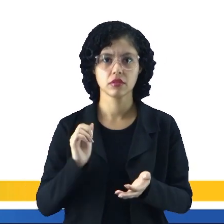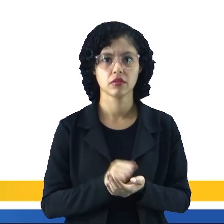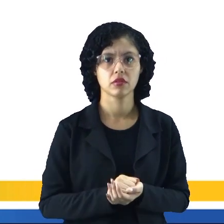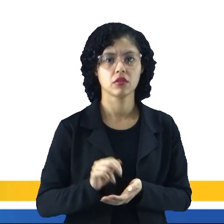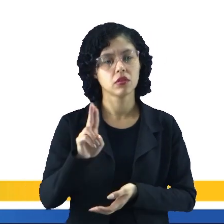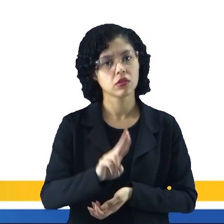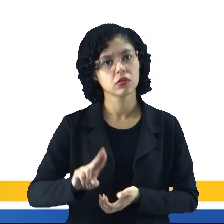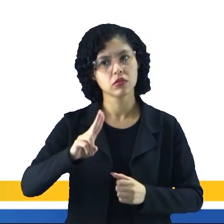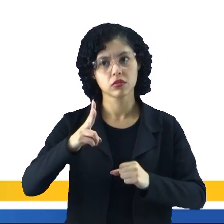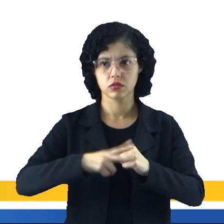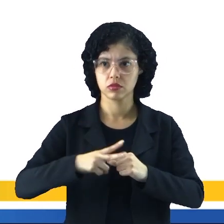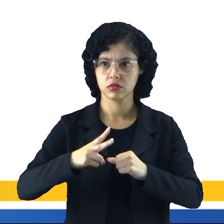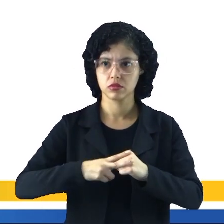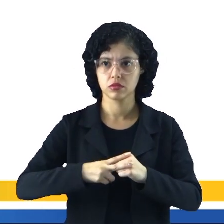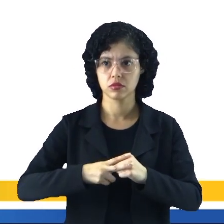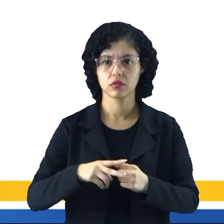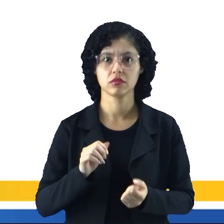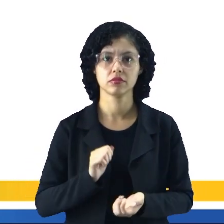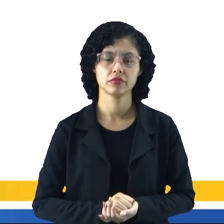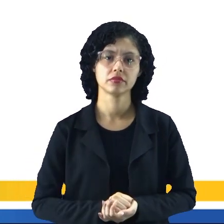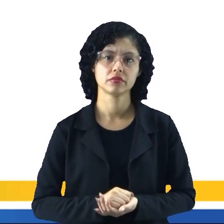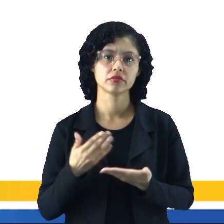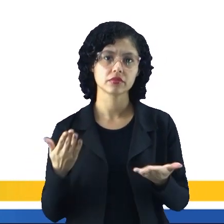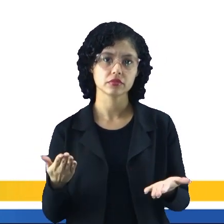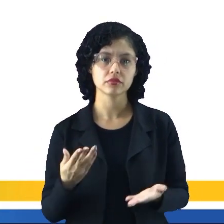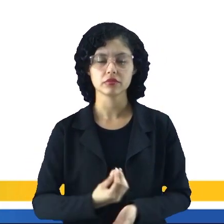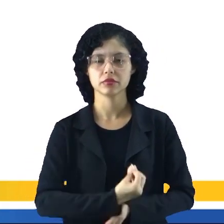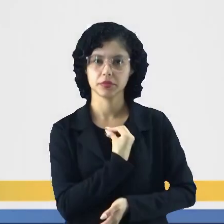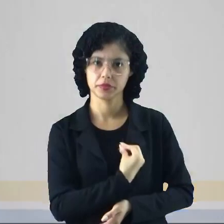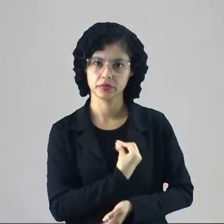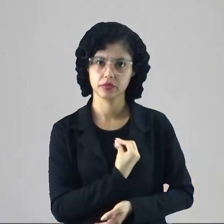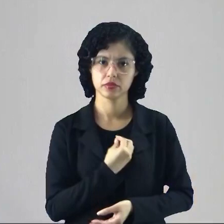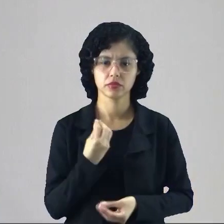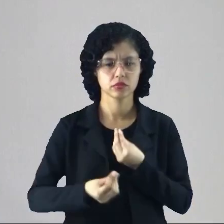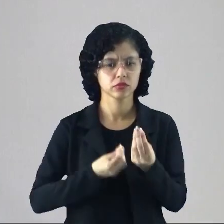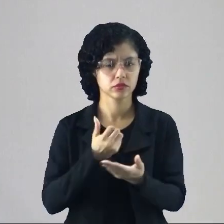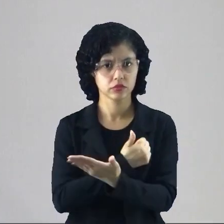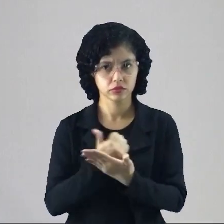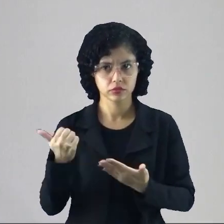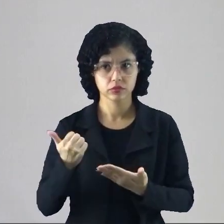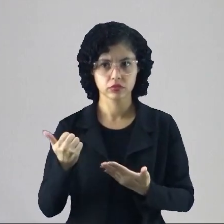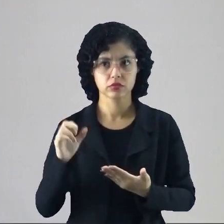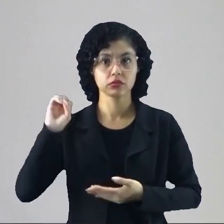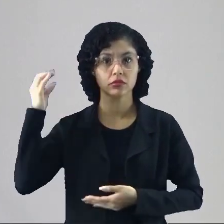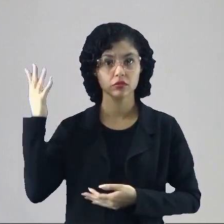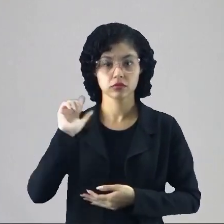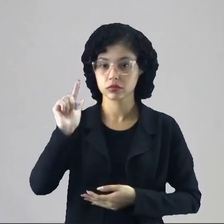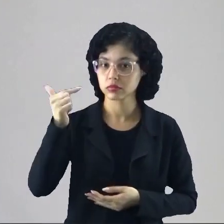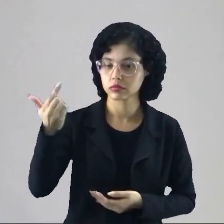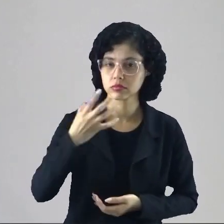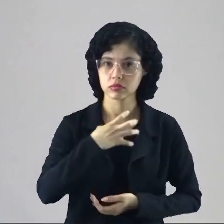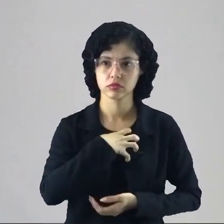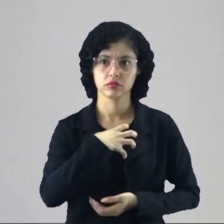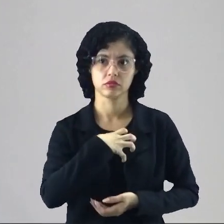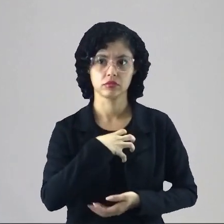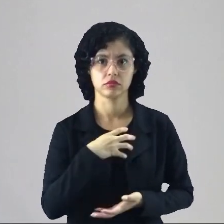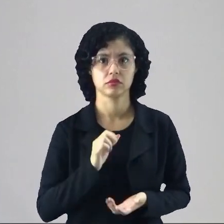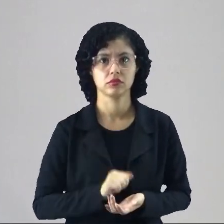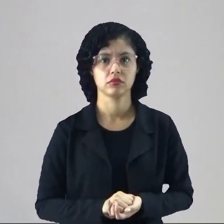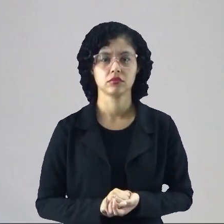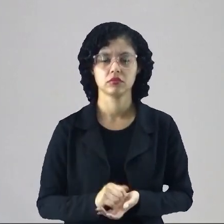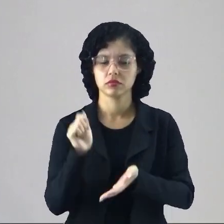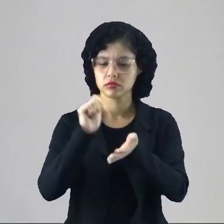ao uso dos verbos no presente como se a ação estivesse ocorrendo naquele momento e essa é uma característica né do texto